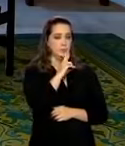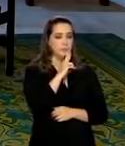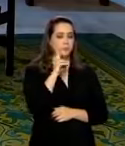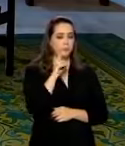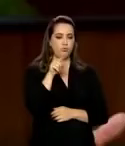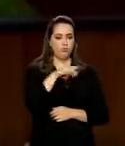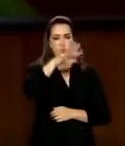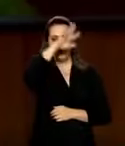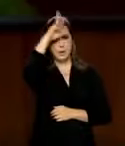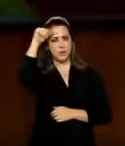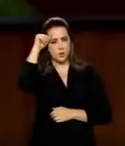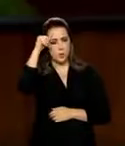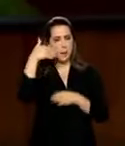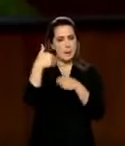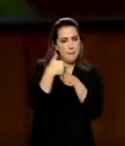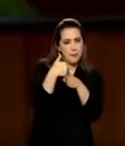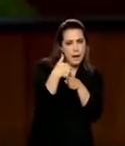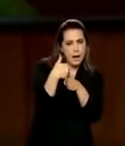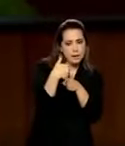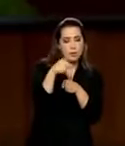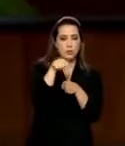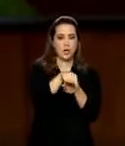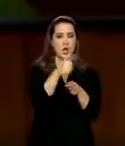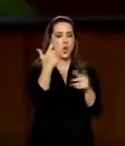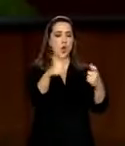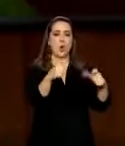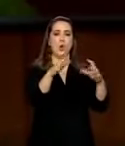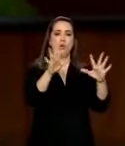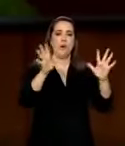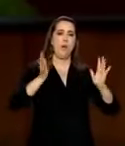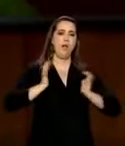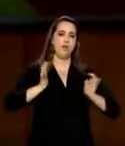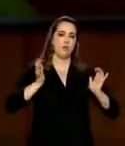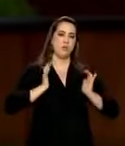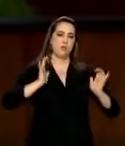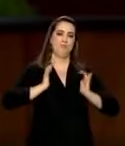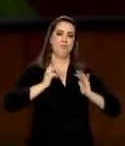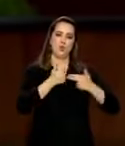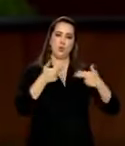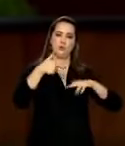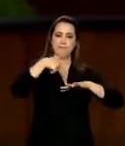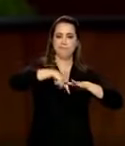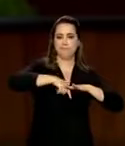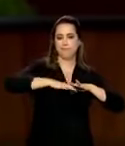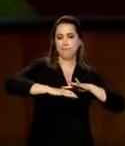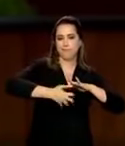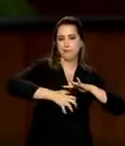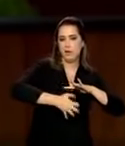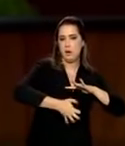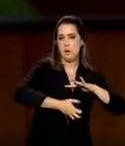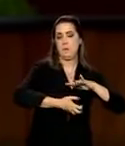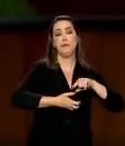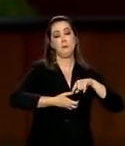Estado do Amazonas, vai divisa ali, é uma área fantástica em riquezas e minerais. Não é à toa que Roraima